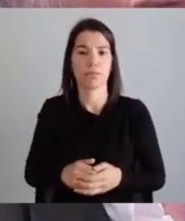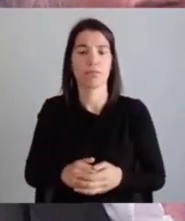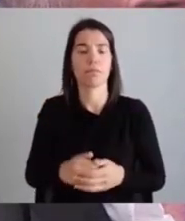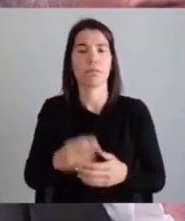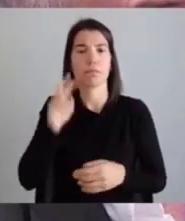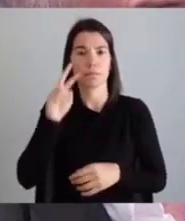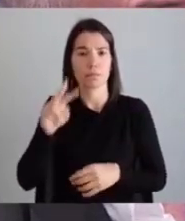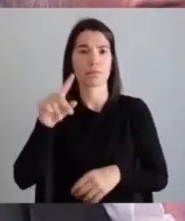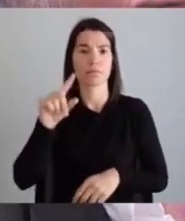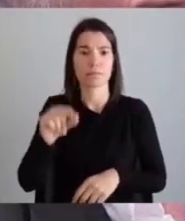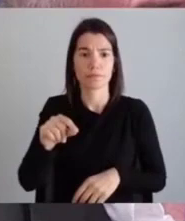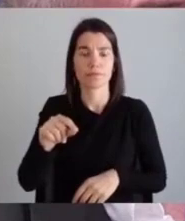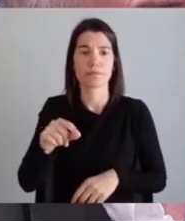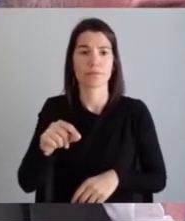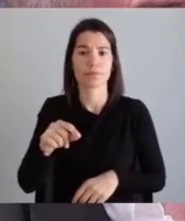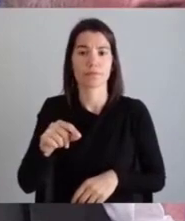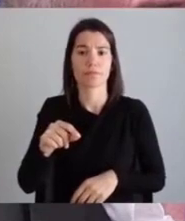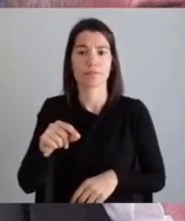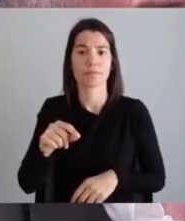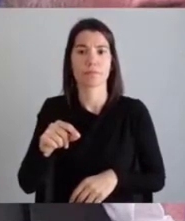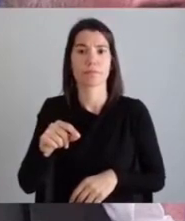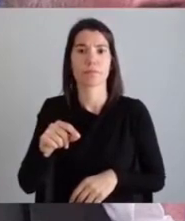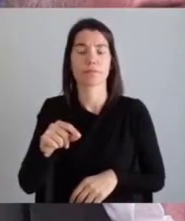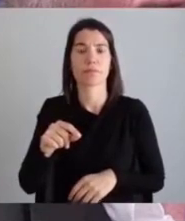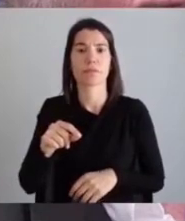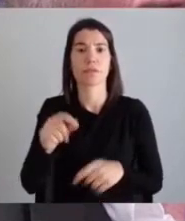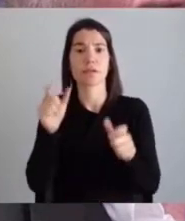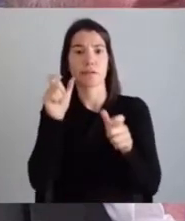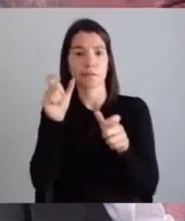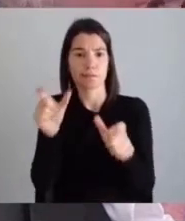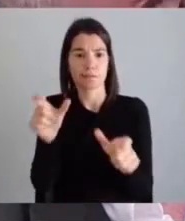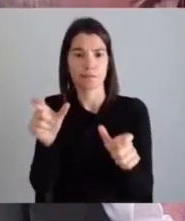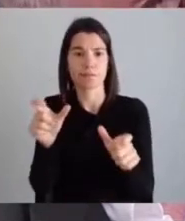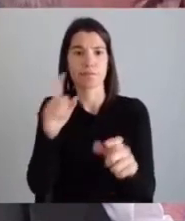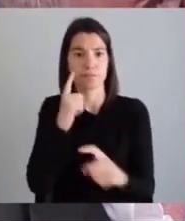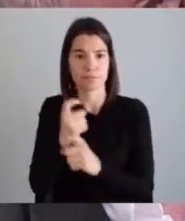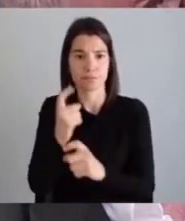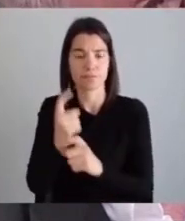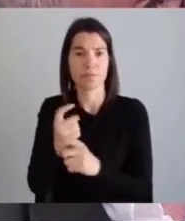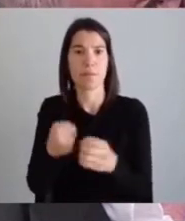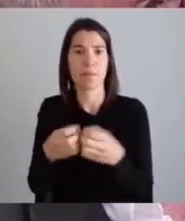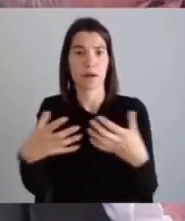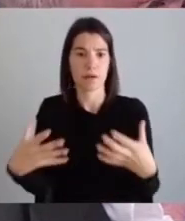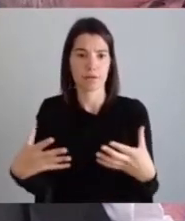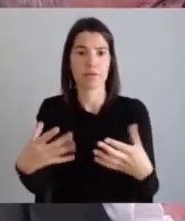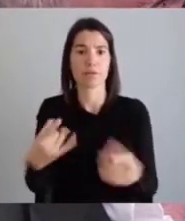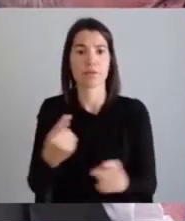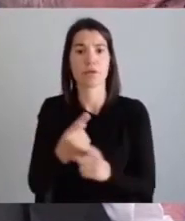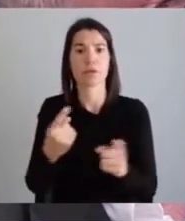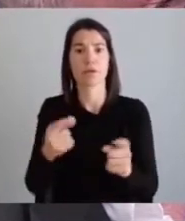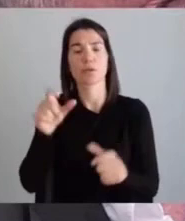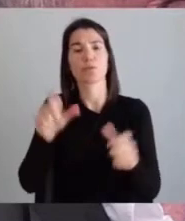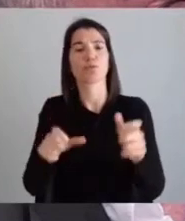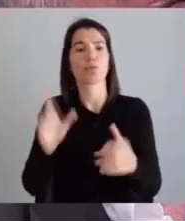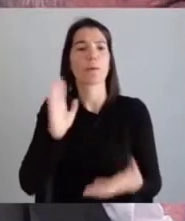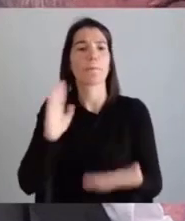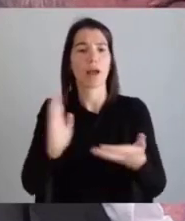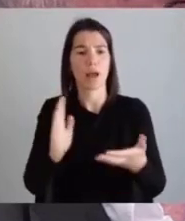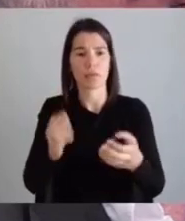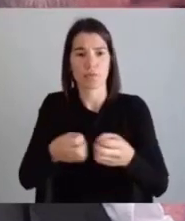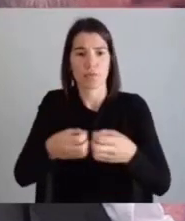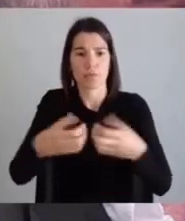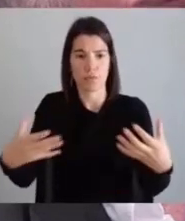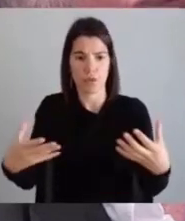também o aumento da fiscalização, suportada pelo aumento do número de trabalhadores. Até